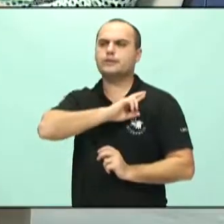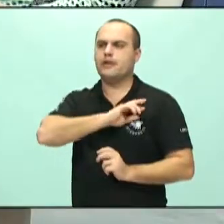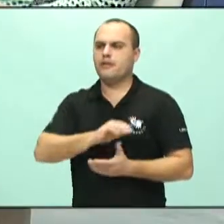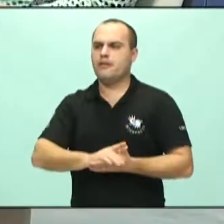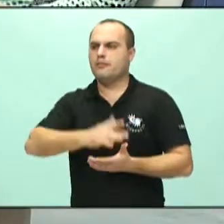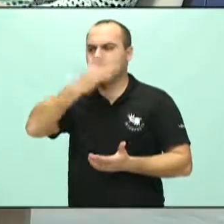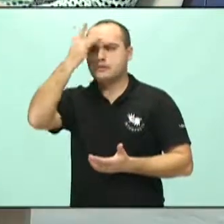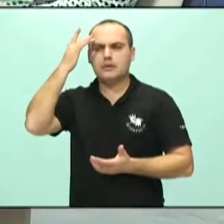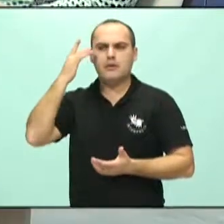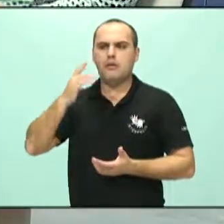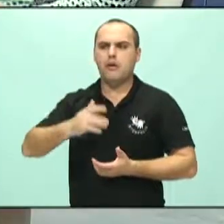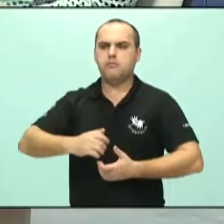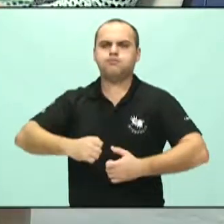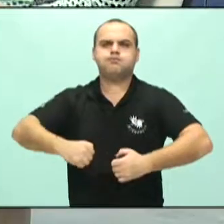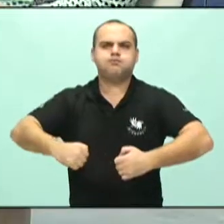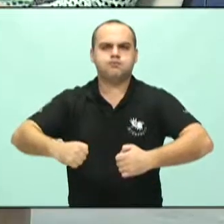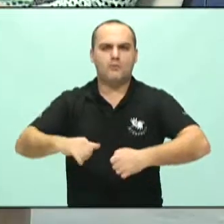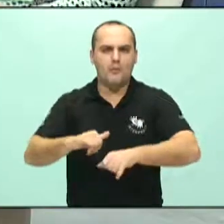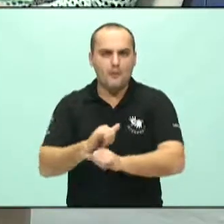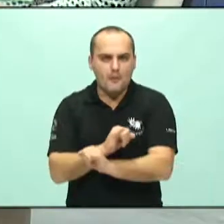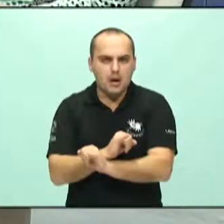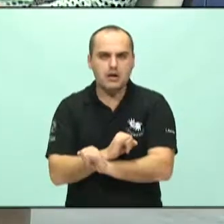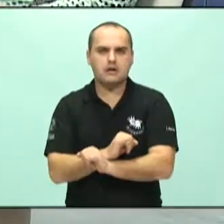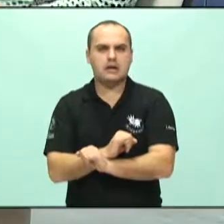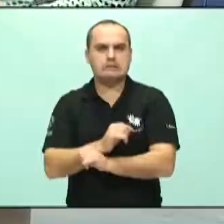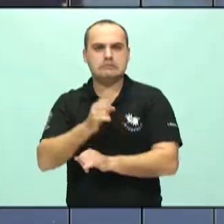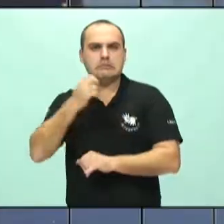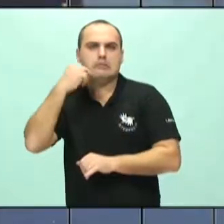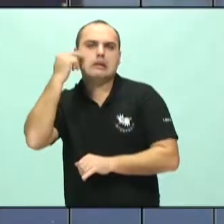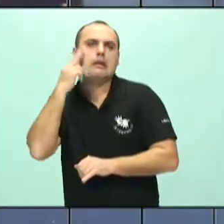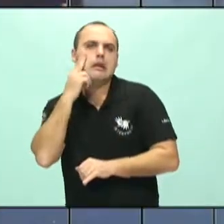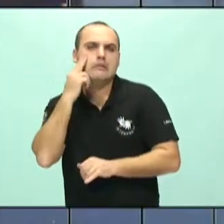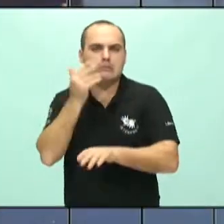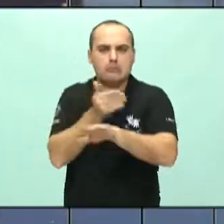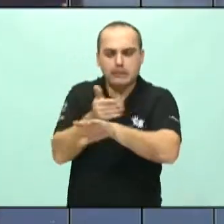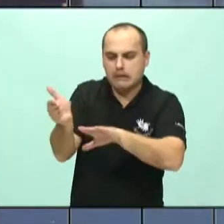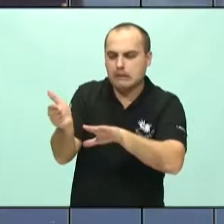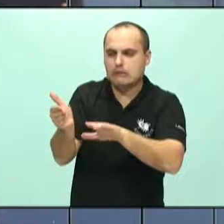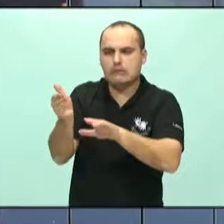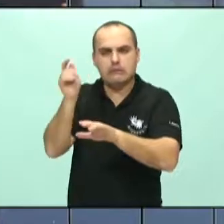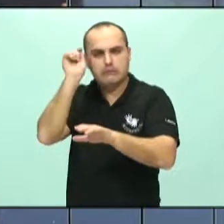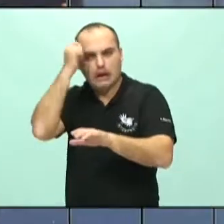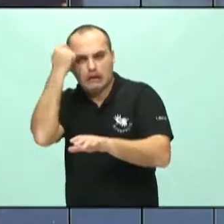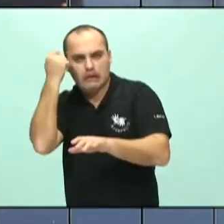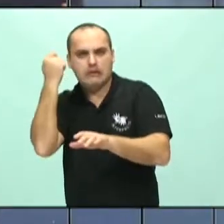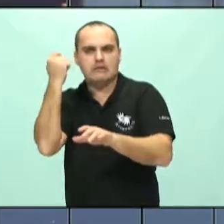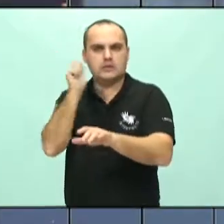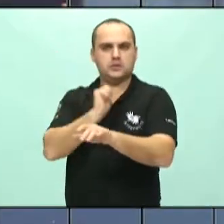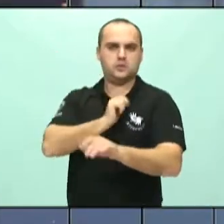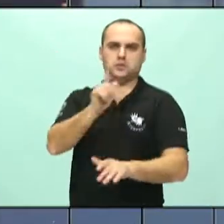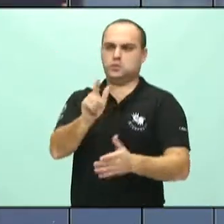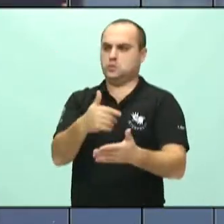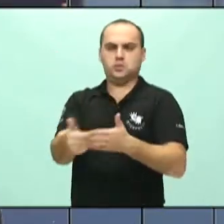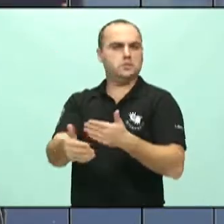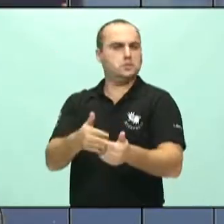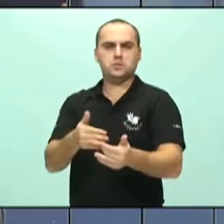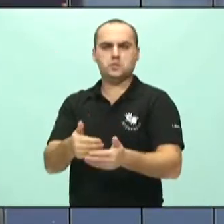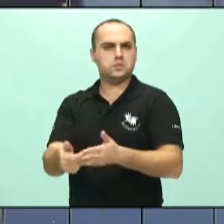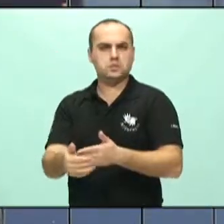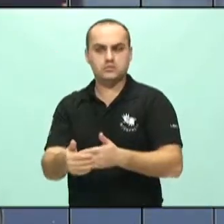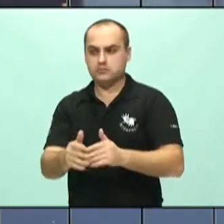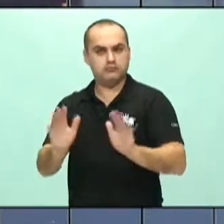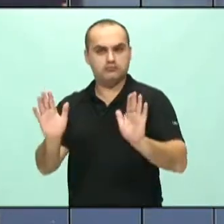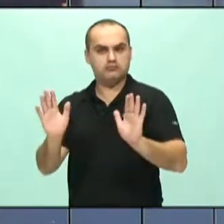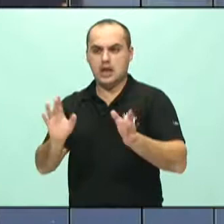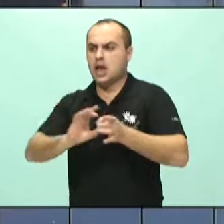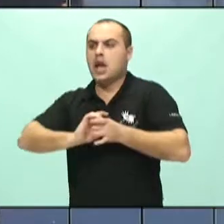força física, por etnia. A capoeira é uma sociedade, né? Uma sociedade onde